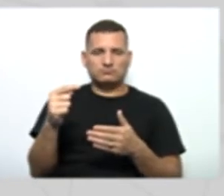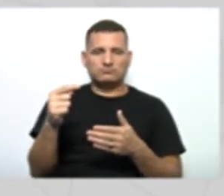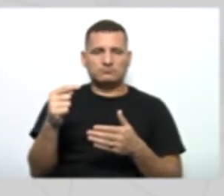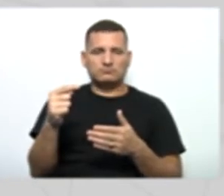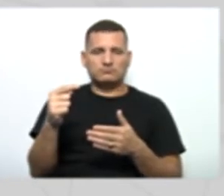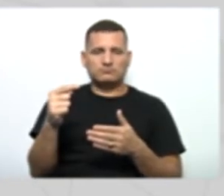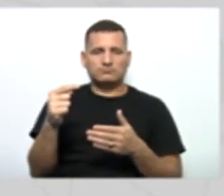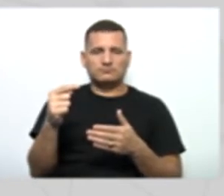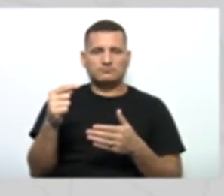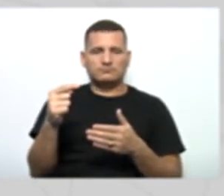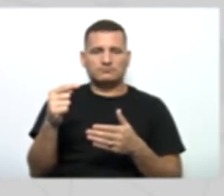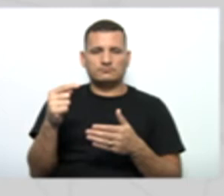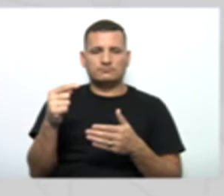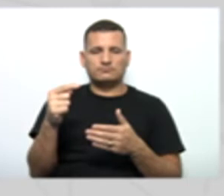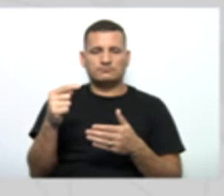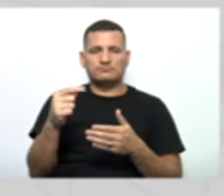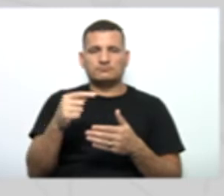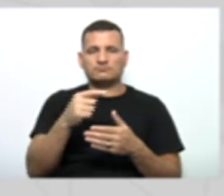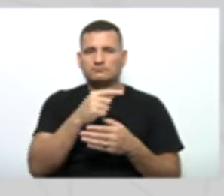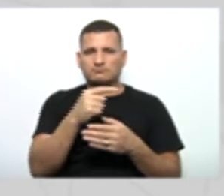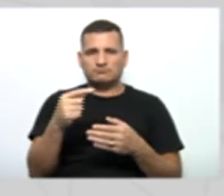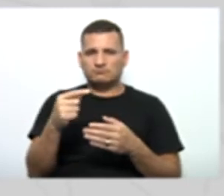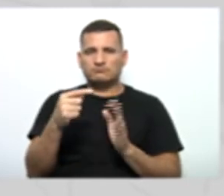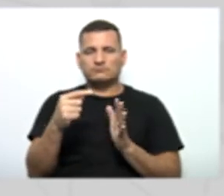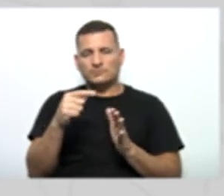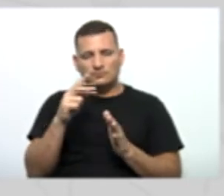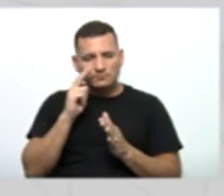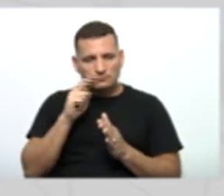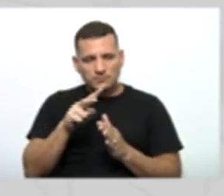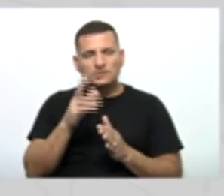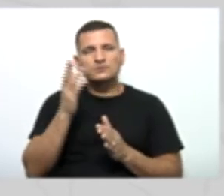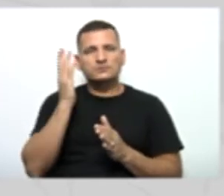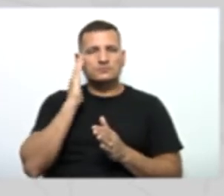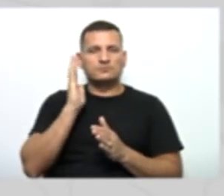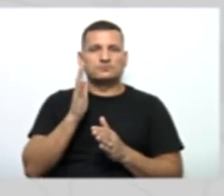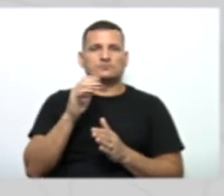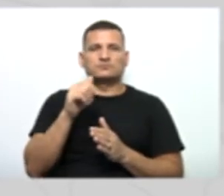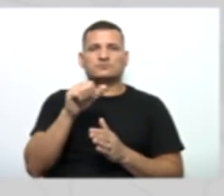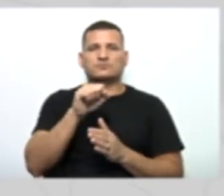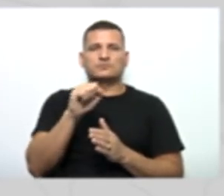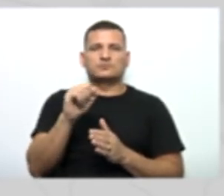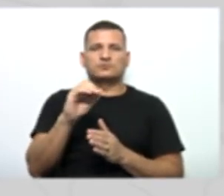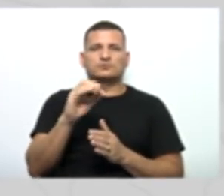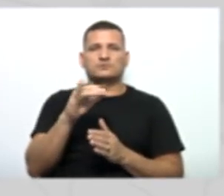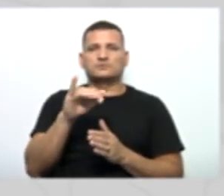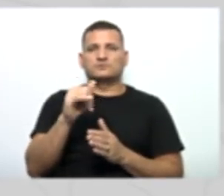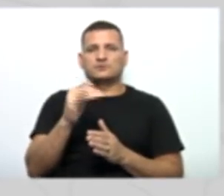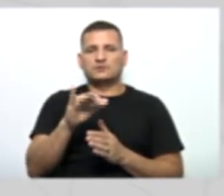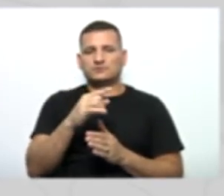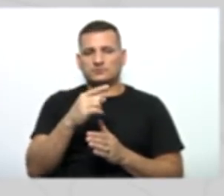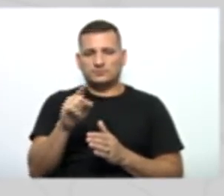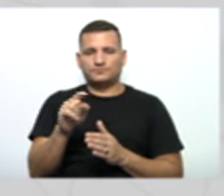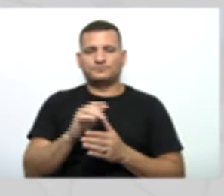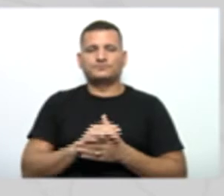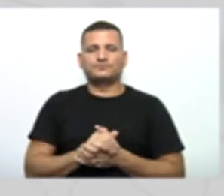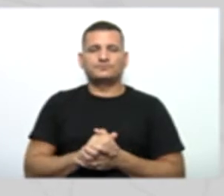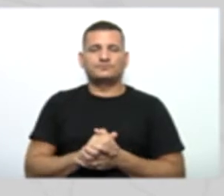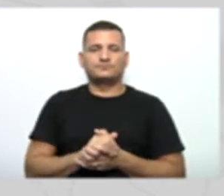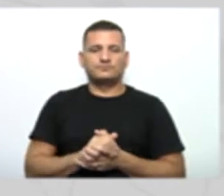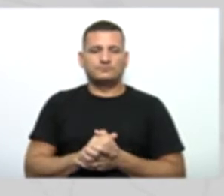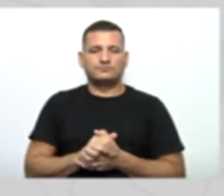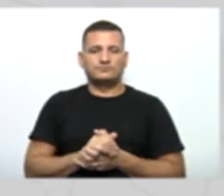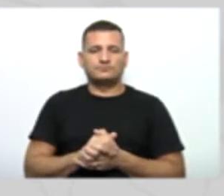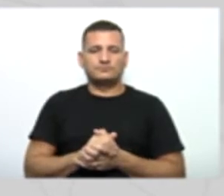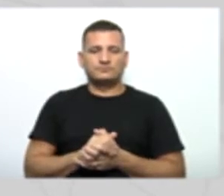entre essas duas classes, já indica que é uma associação, ok? E a agregação, como que é, ó? Veja bem,